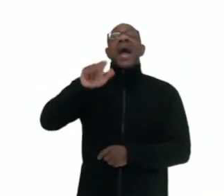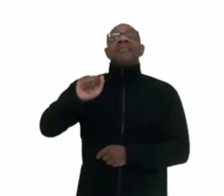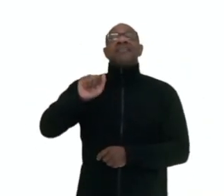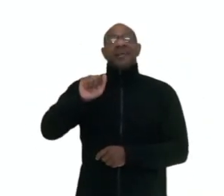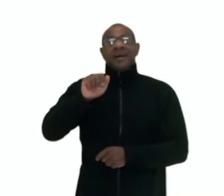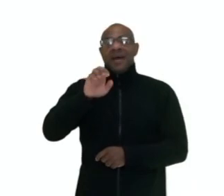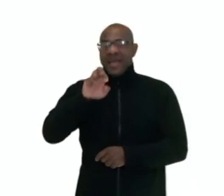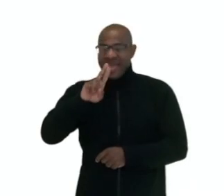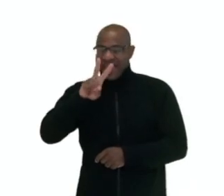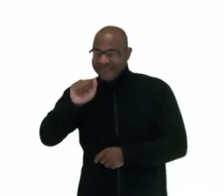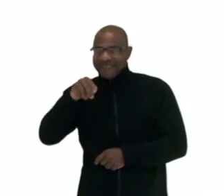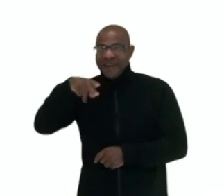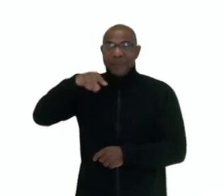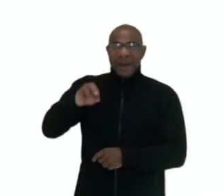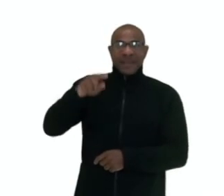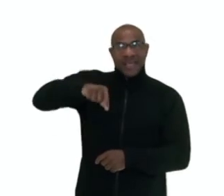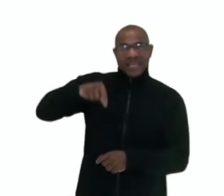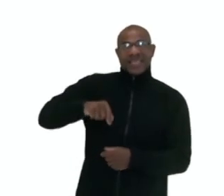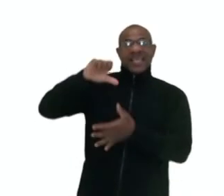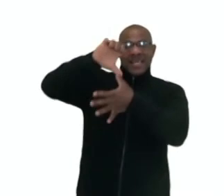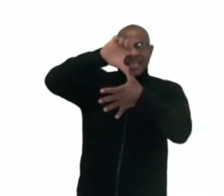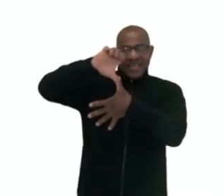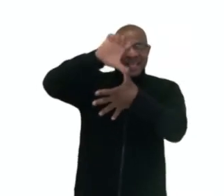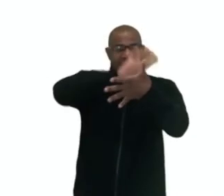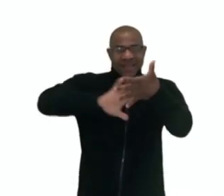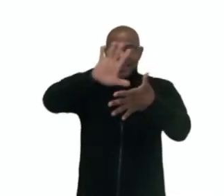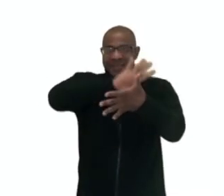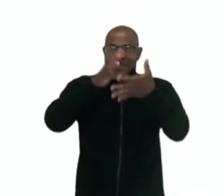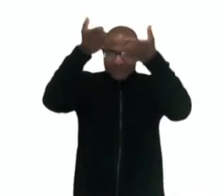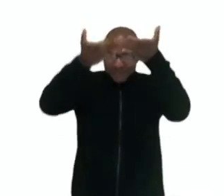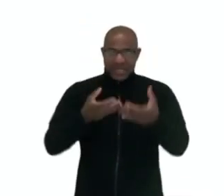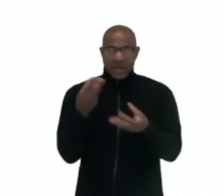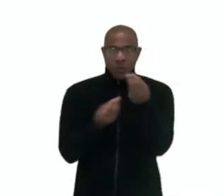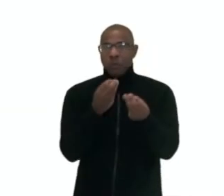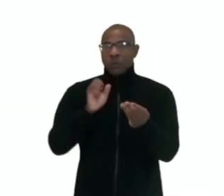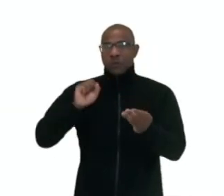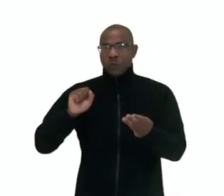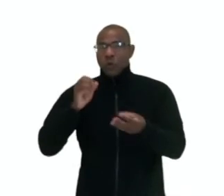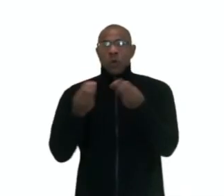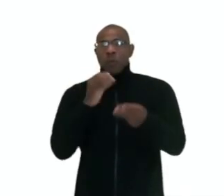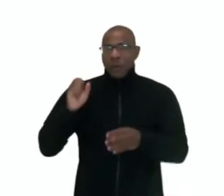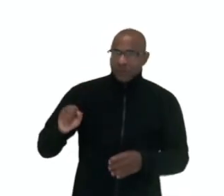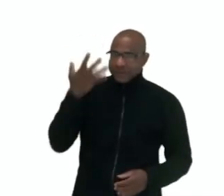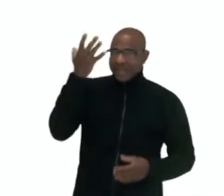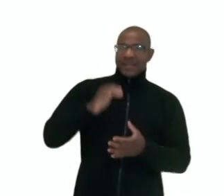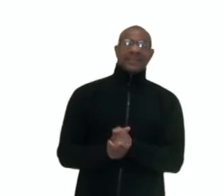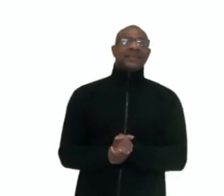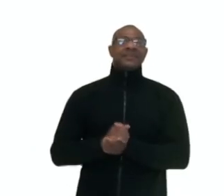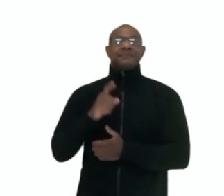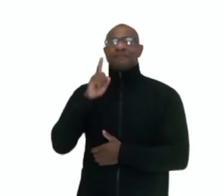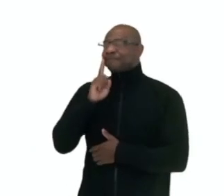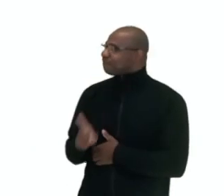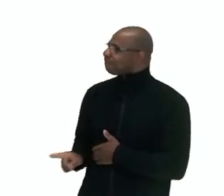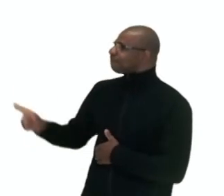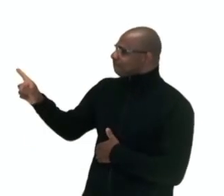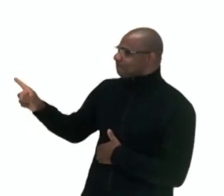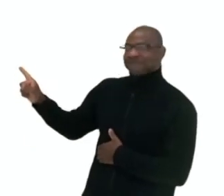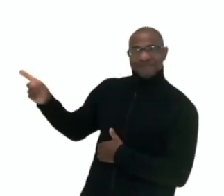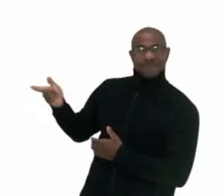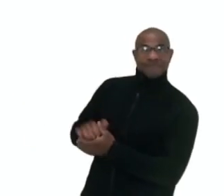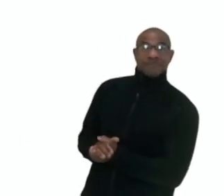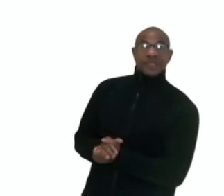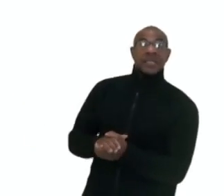descrevendo bem e conservando a impessoalidade, que é uma das marcas registradas da notícia. Então, quando